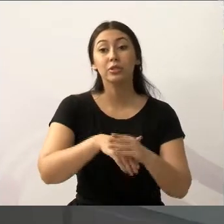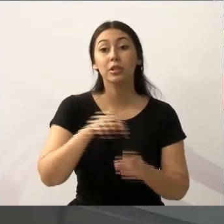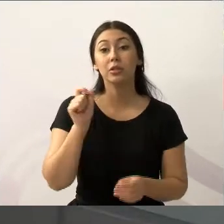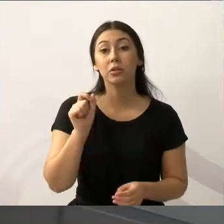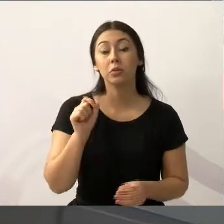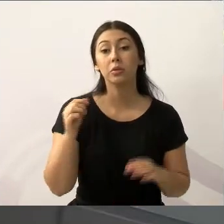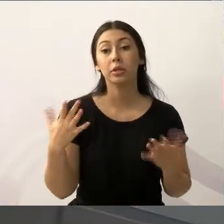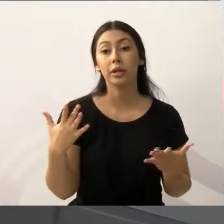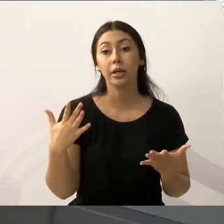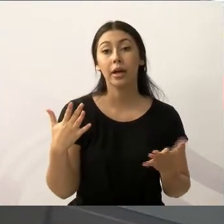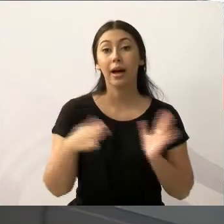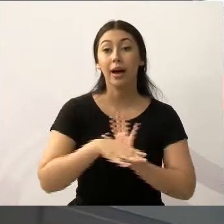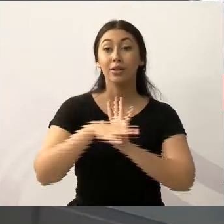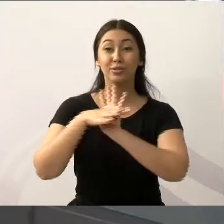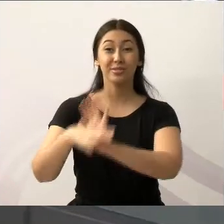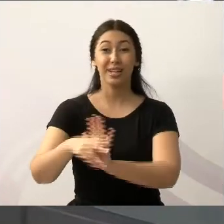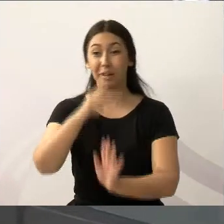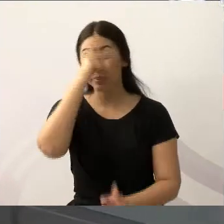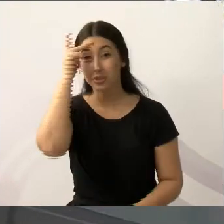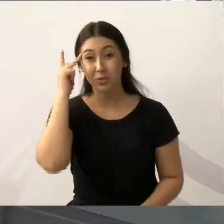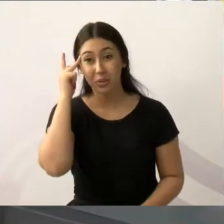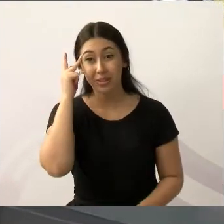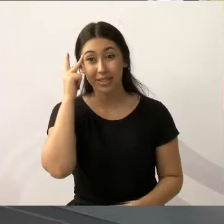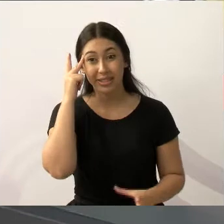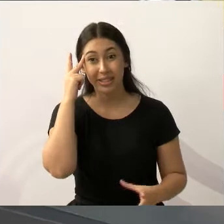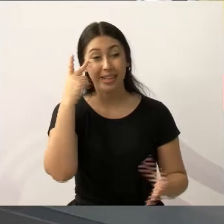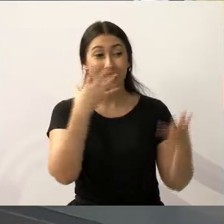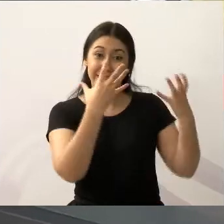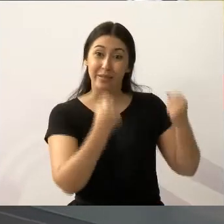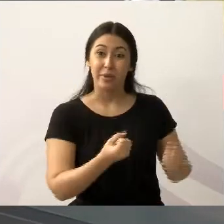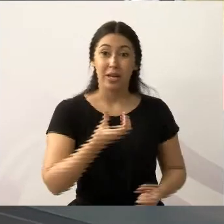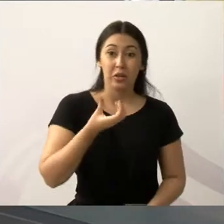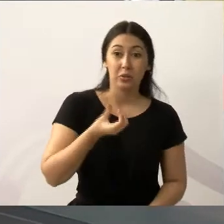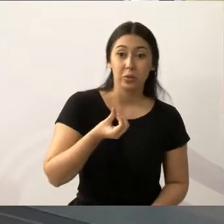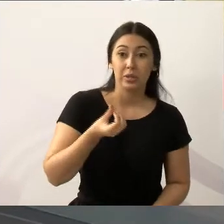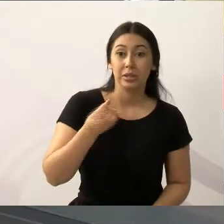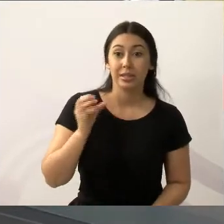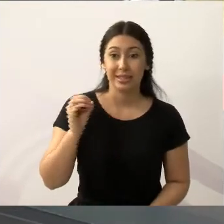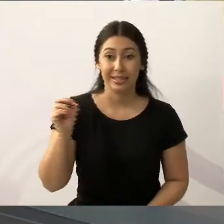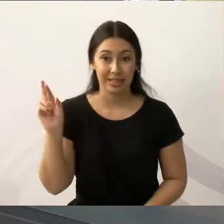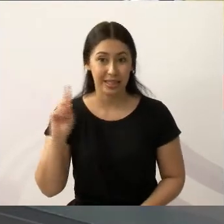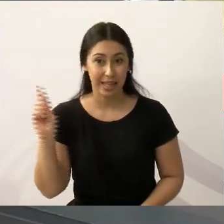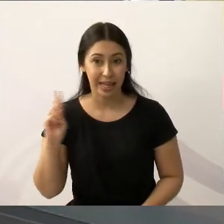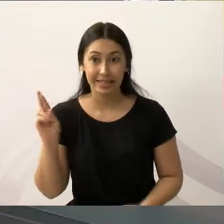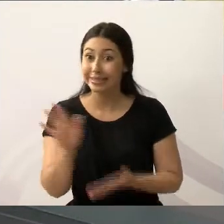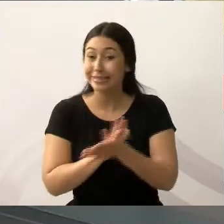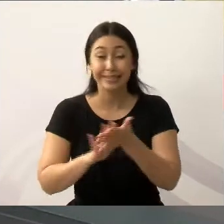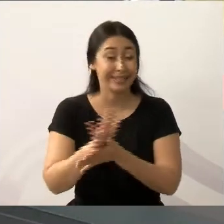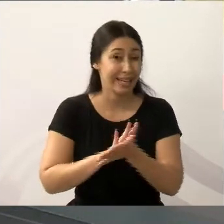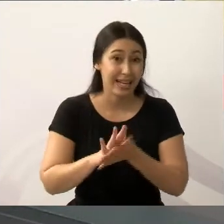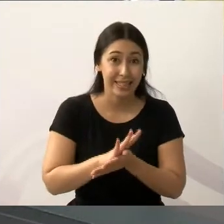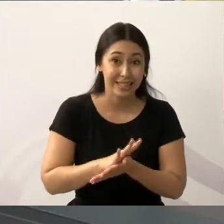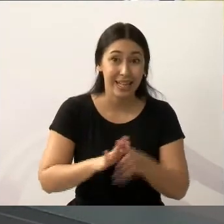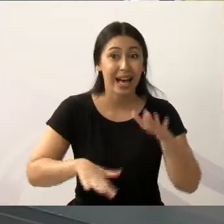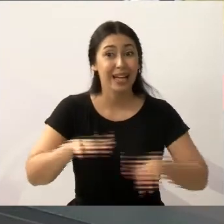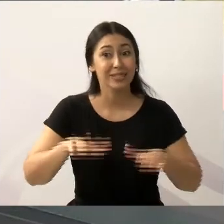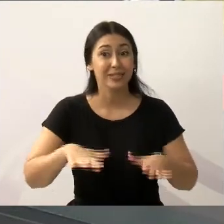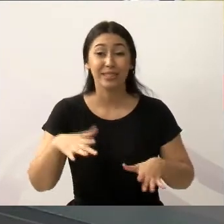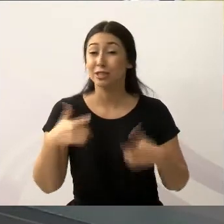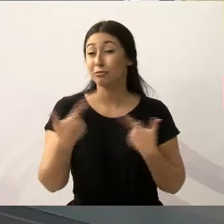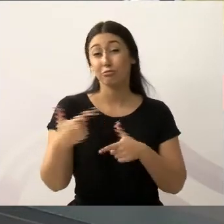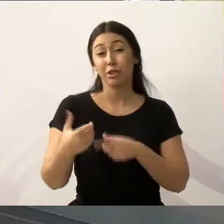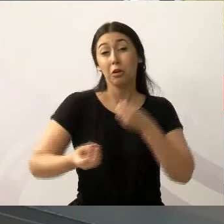precisa atender aquelas pessoas que não vão ser atendidas pelo governo federal, que não vão ter recursos, que às vezes não têm nem condições de documentação